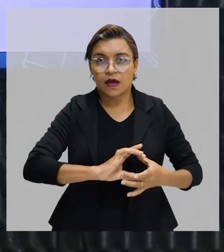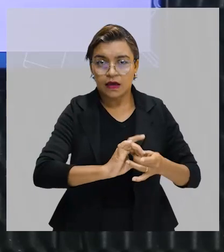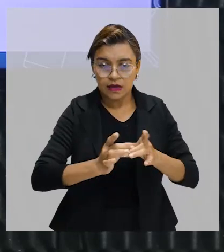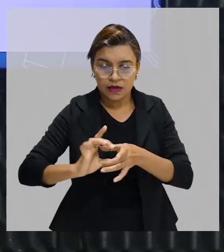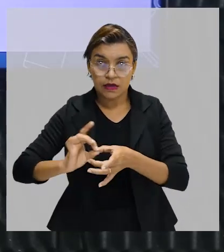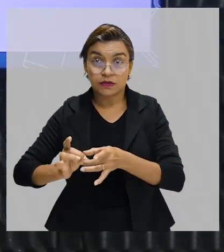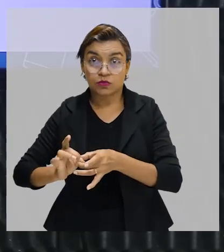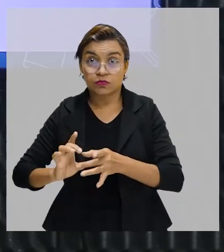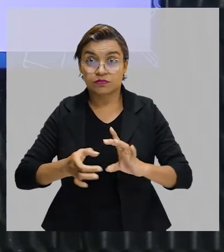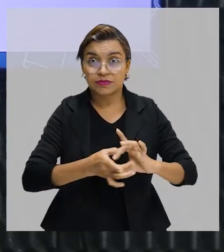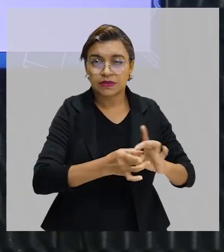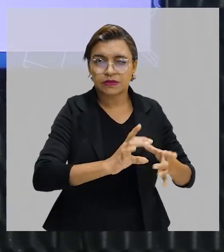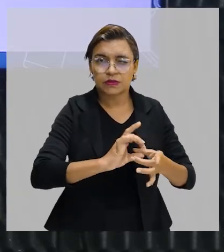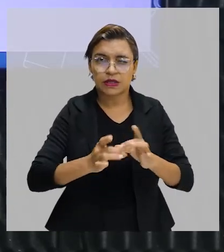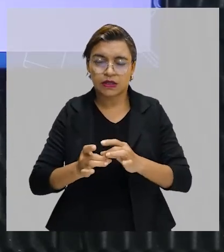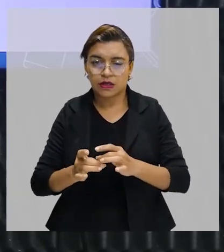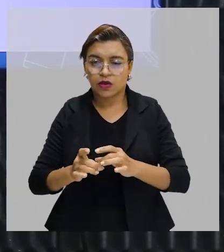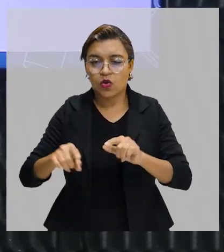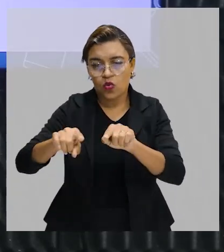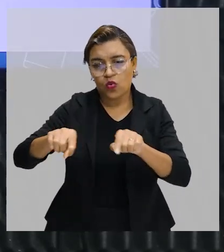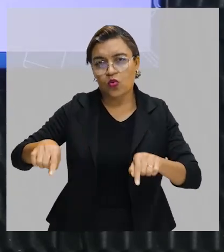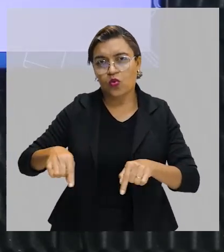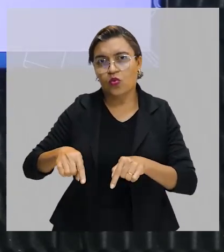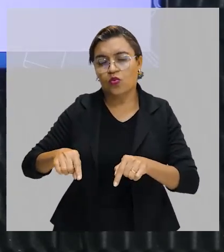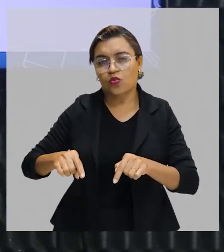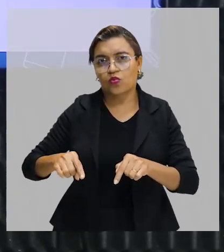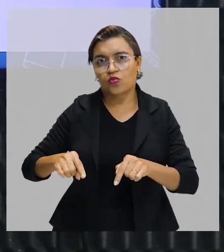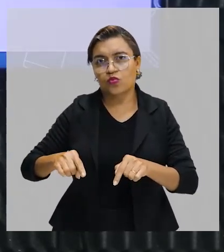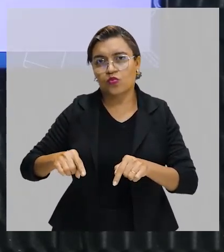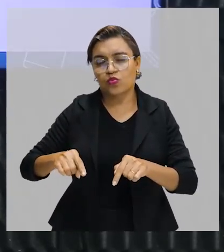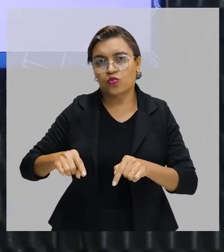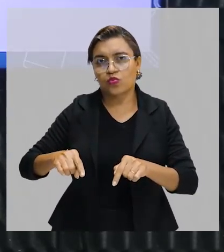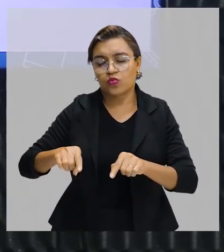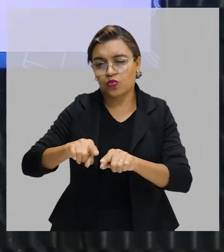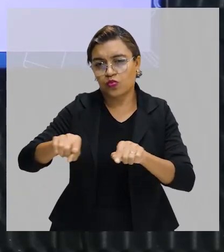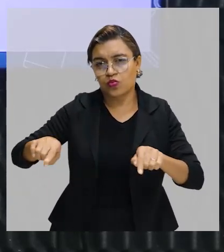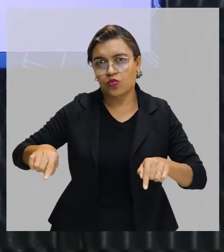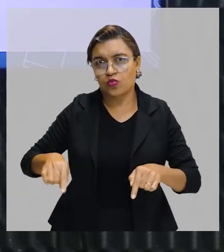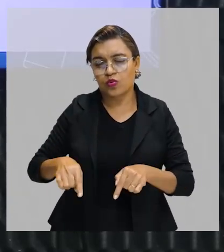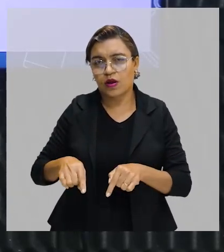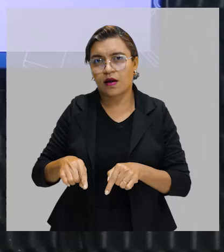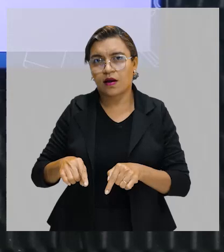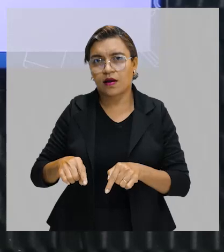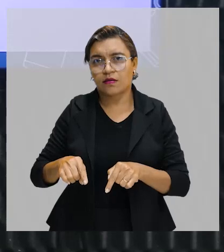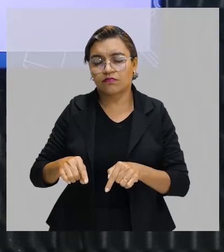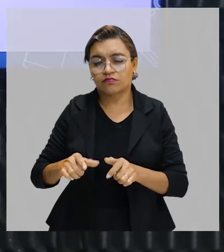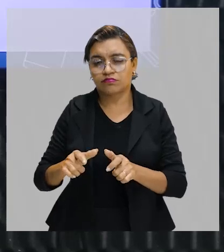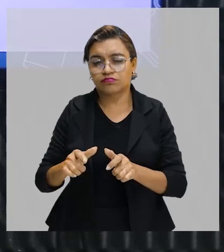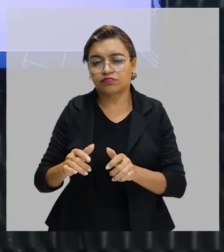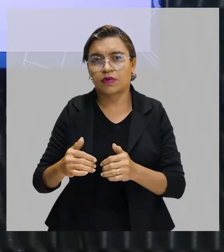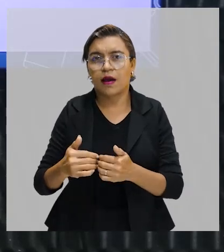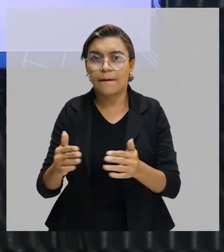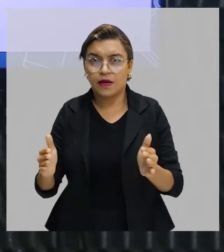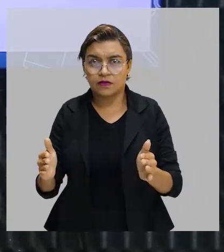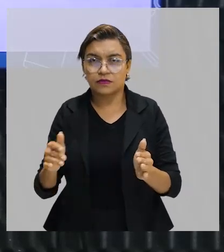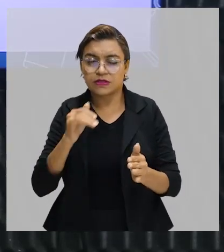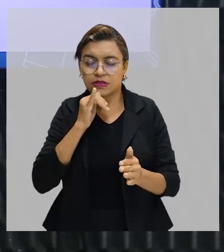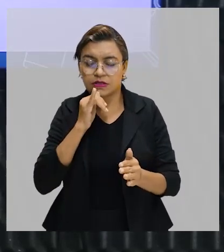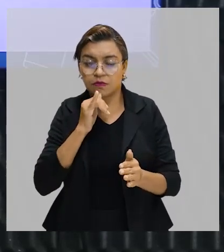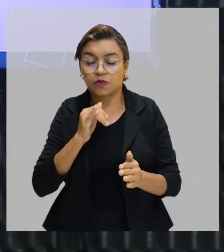vai acontecer num ambiente aberto, vamos assim dizer, um ambiente que ele é não controlado, certo? Esses nêutrons eles podem se